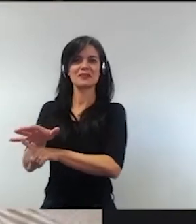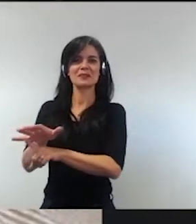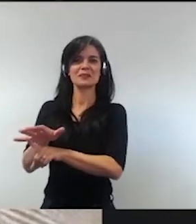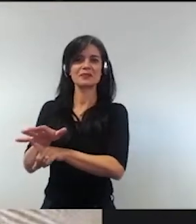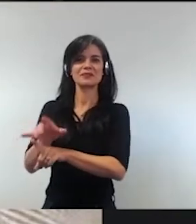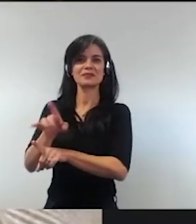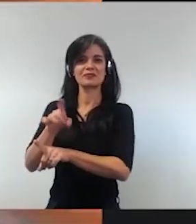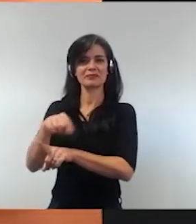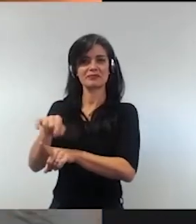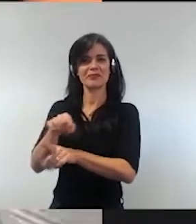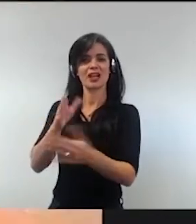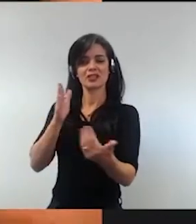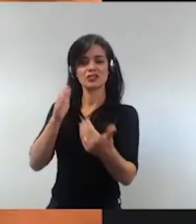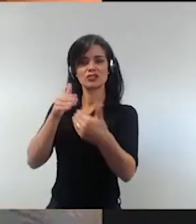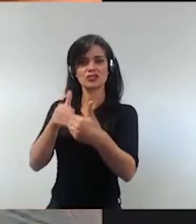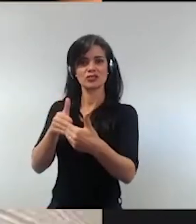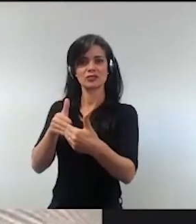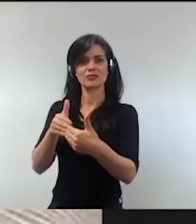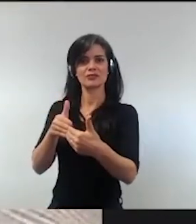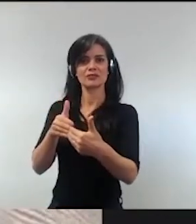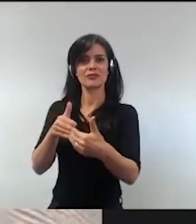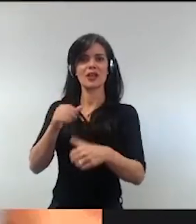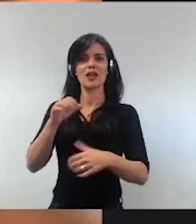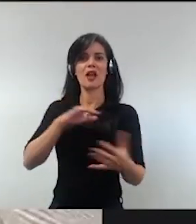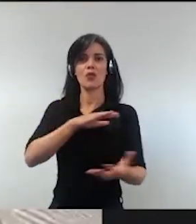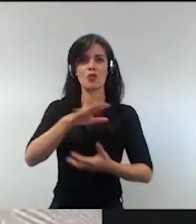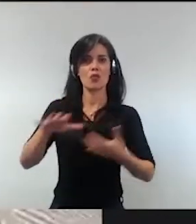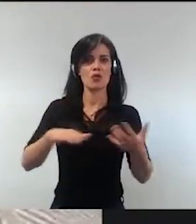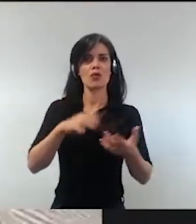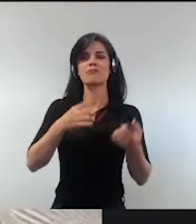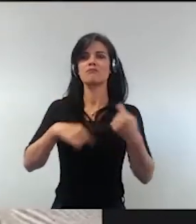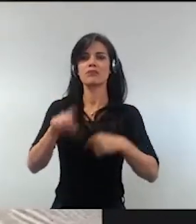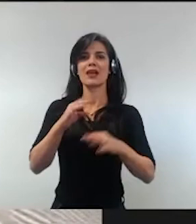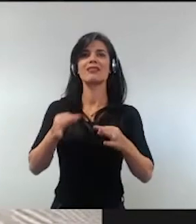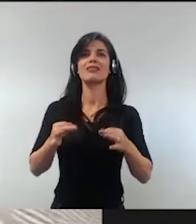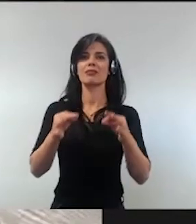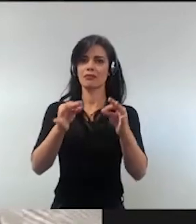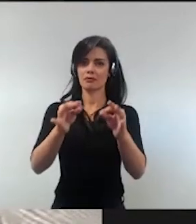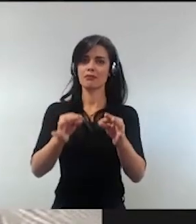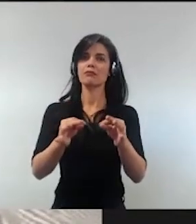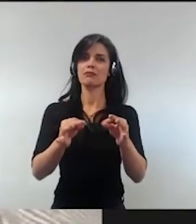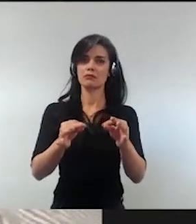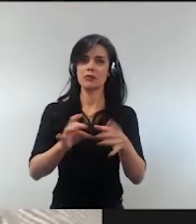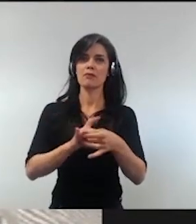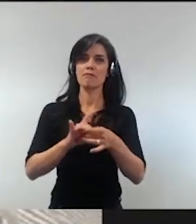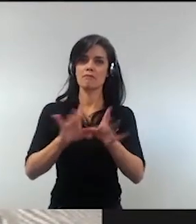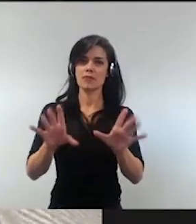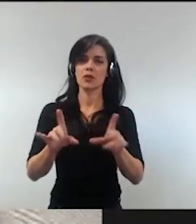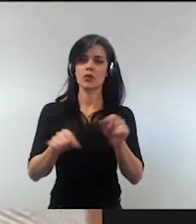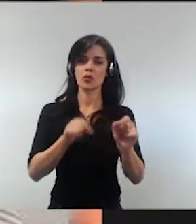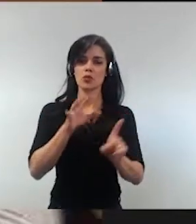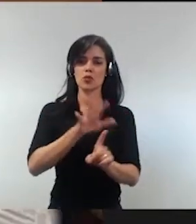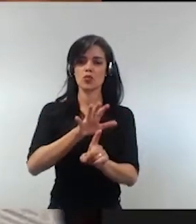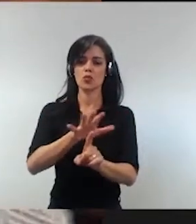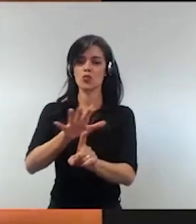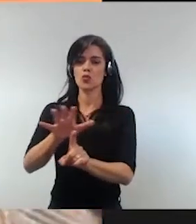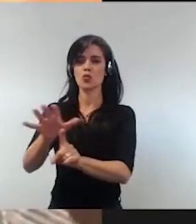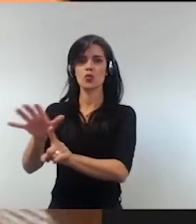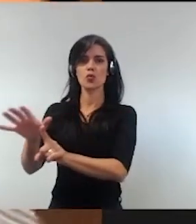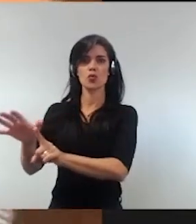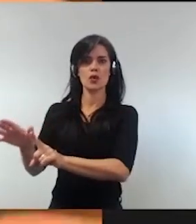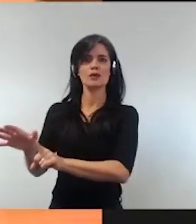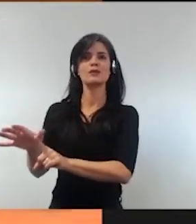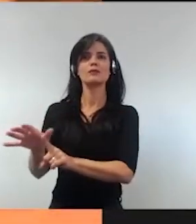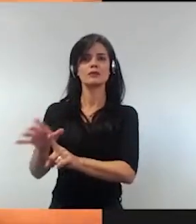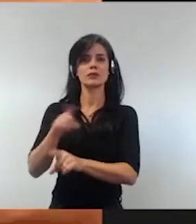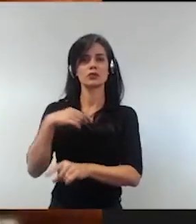se dirigindo. A revolução tecnológica permite isto. E nós